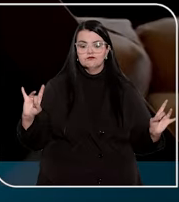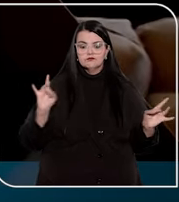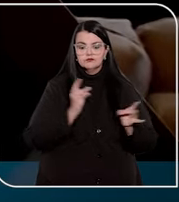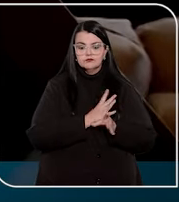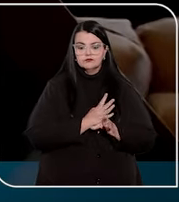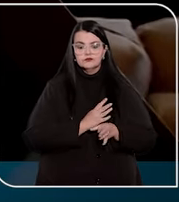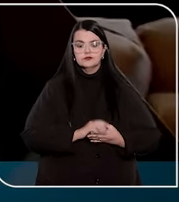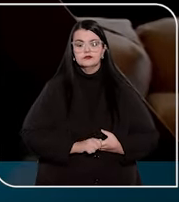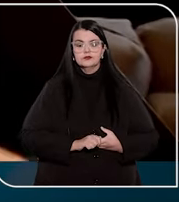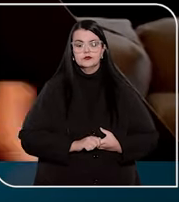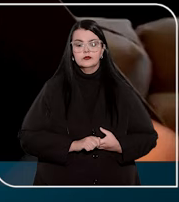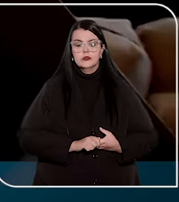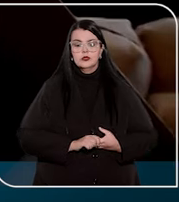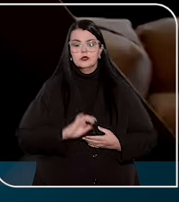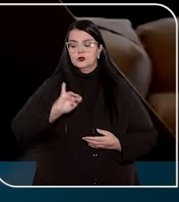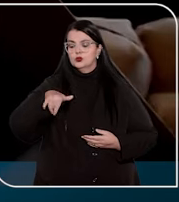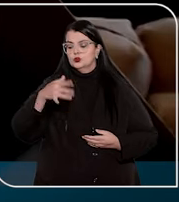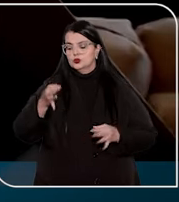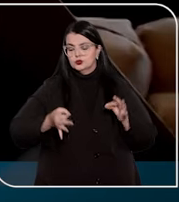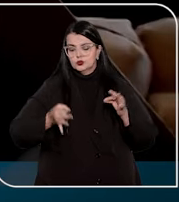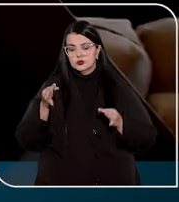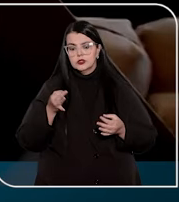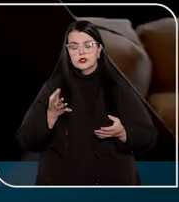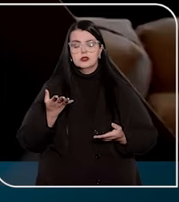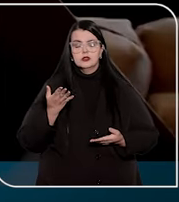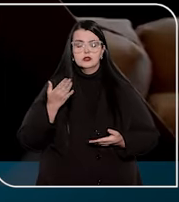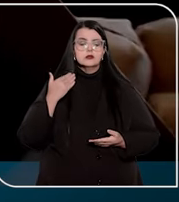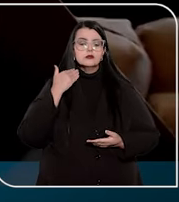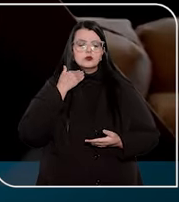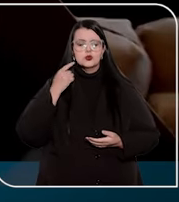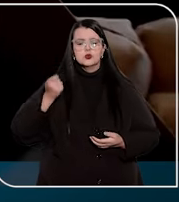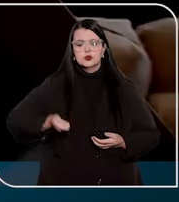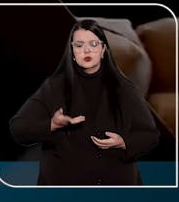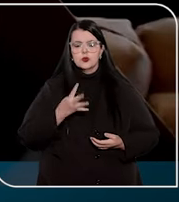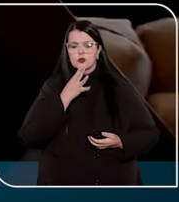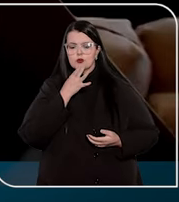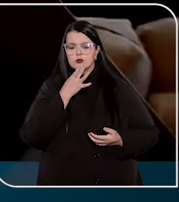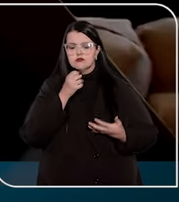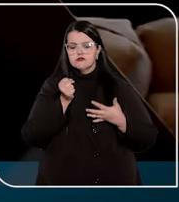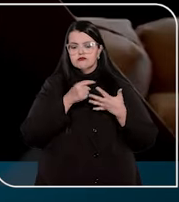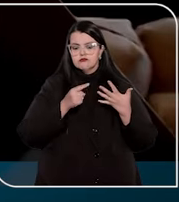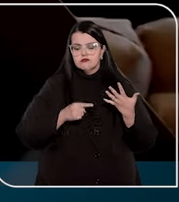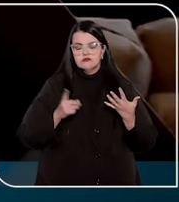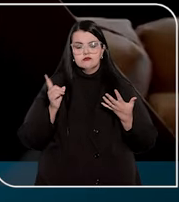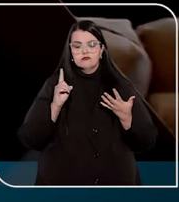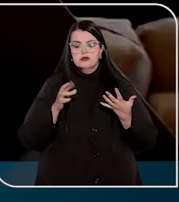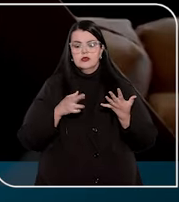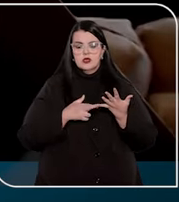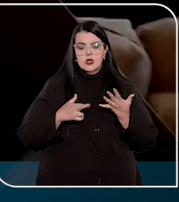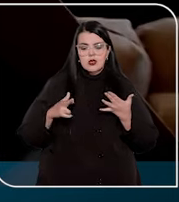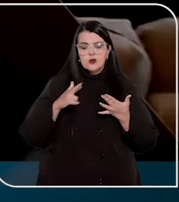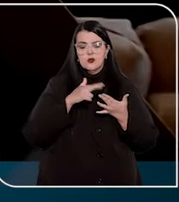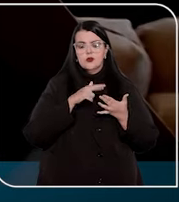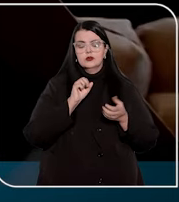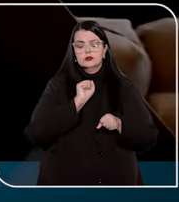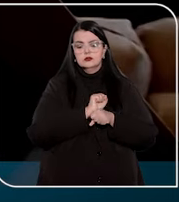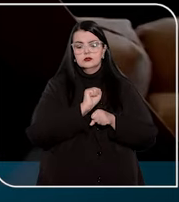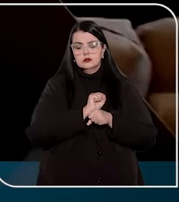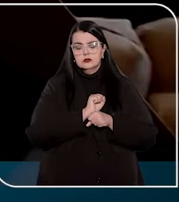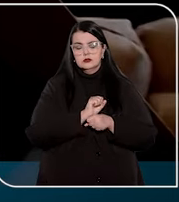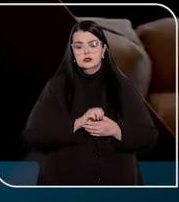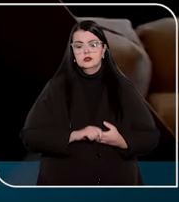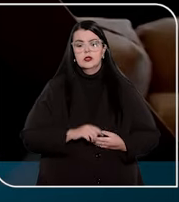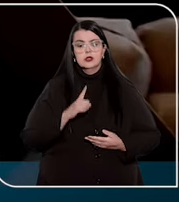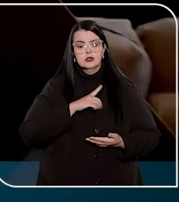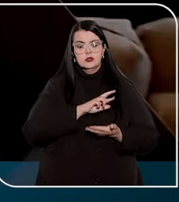chegar logo, que o juiz possa conhecer a verdade dos fatos, que não sejam interpostos recursos protelatórios. É um